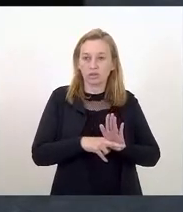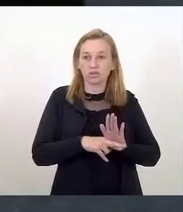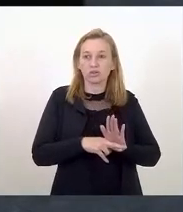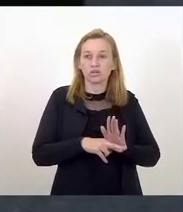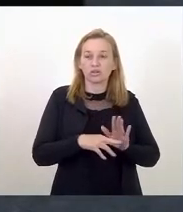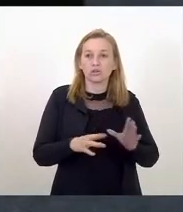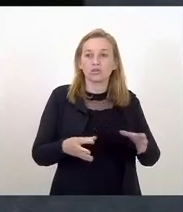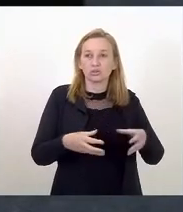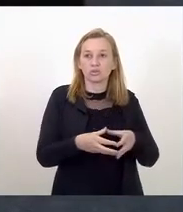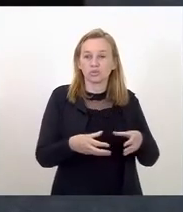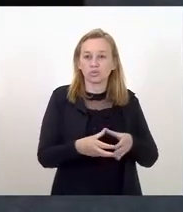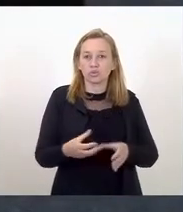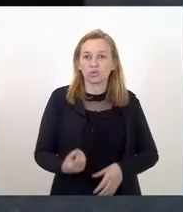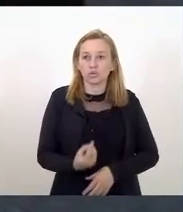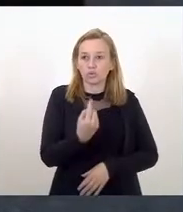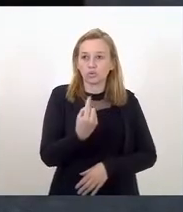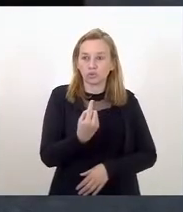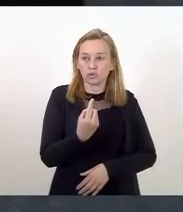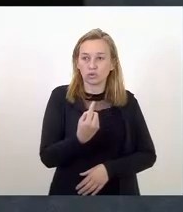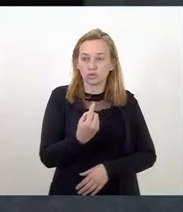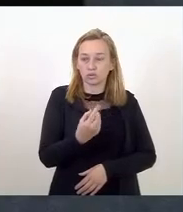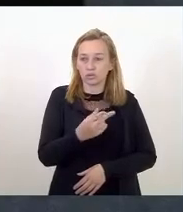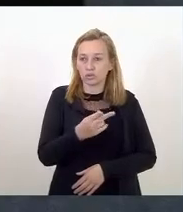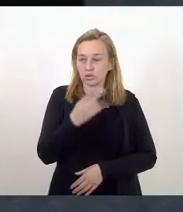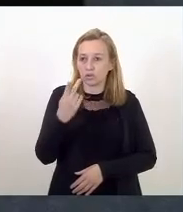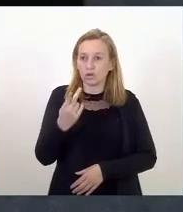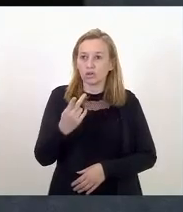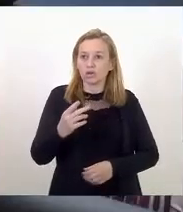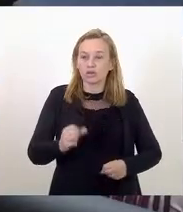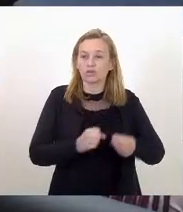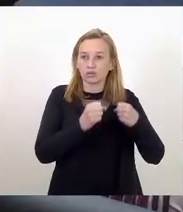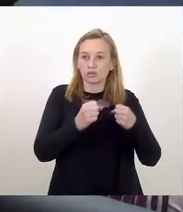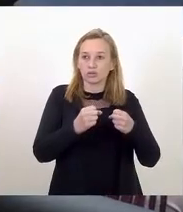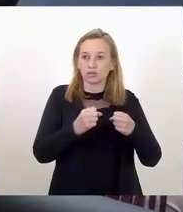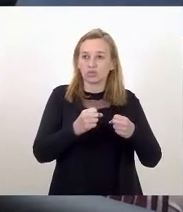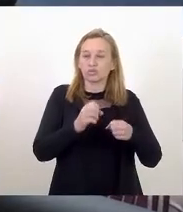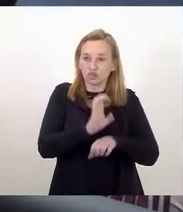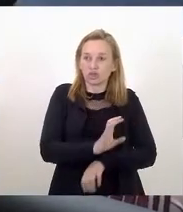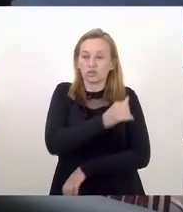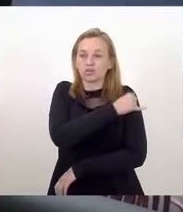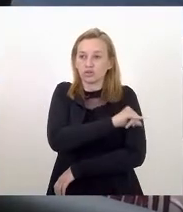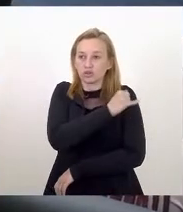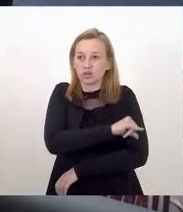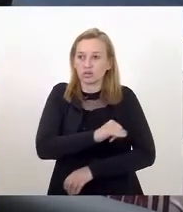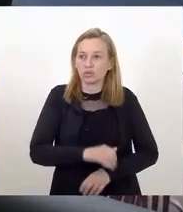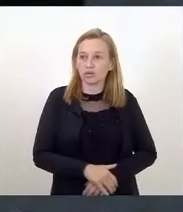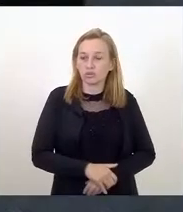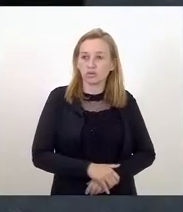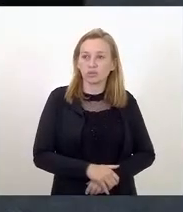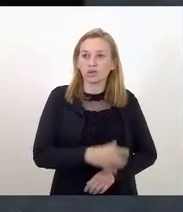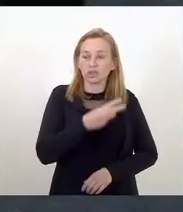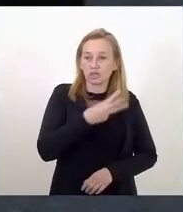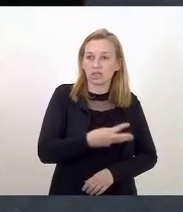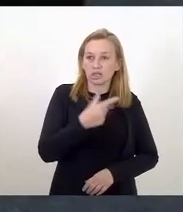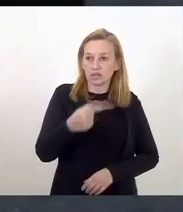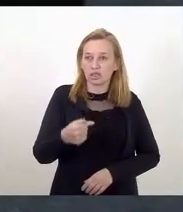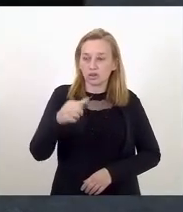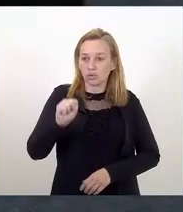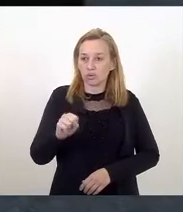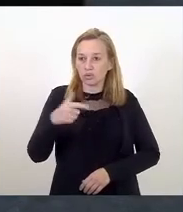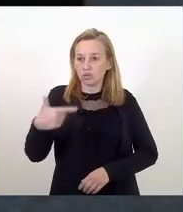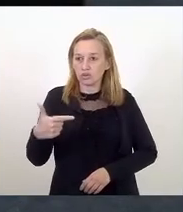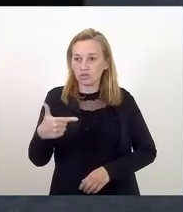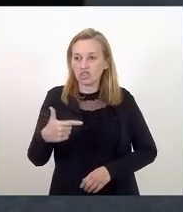quadro único de pessoal do Poder Judiciário do Estado do Rio de Janeiro atingidos pela DI 3782. Parecer